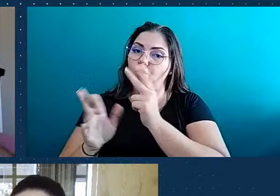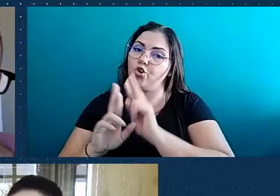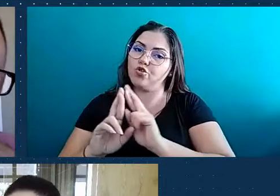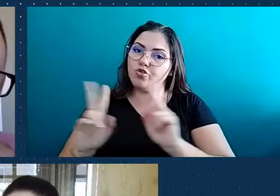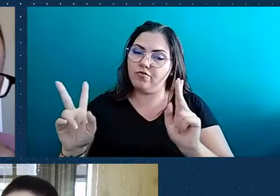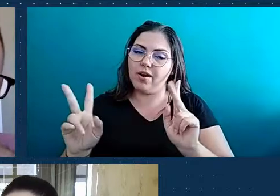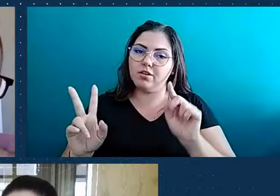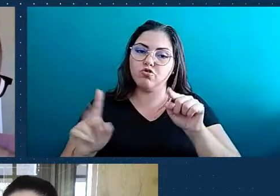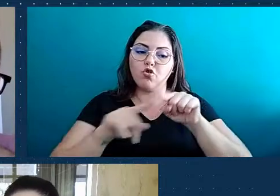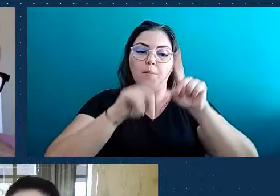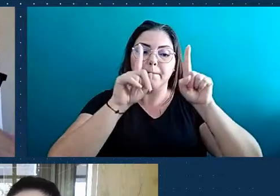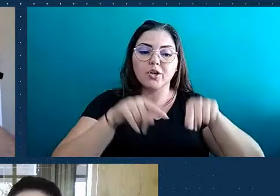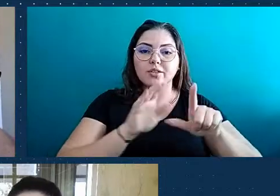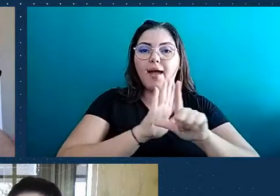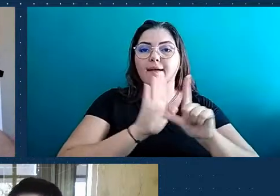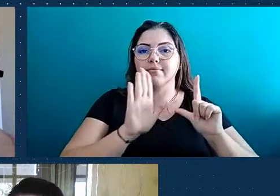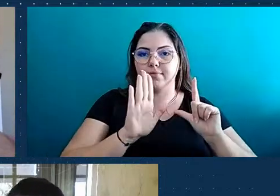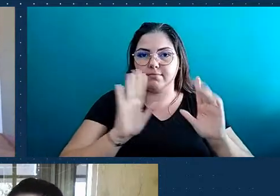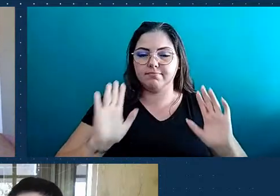Sim. É, a